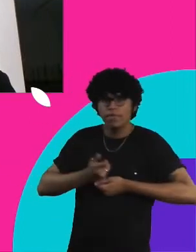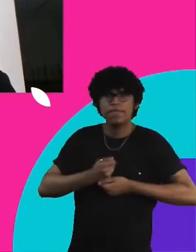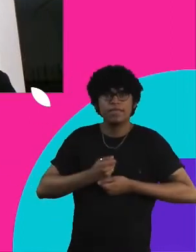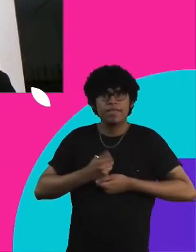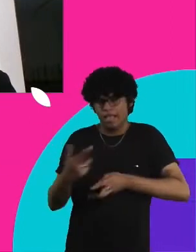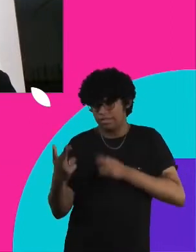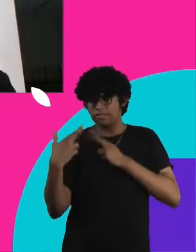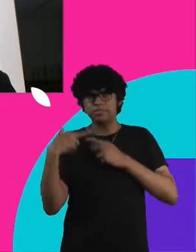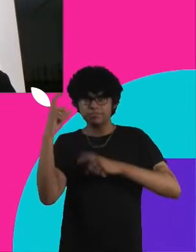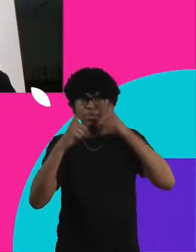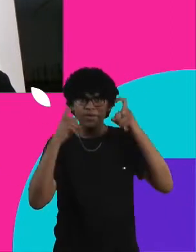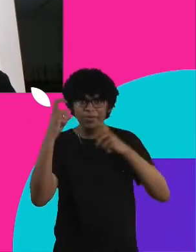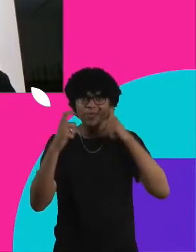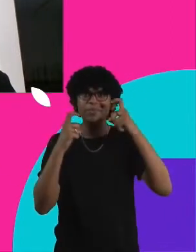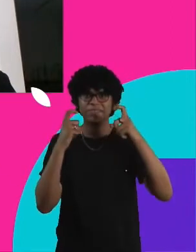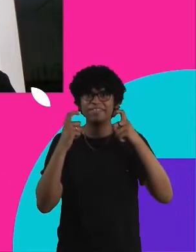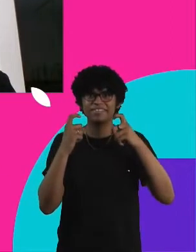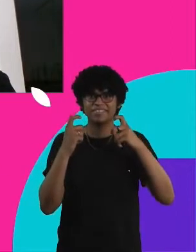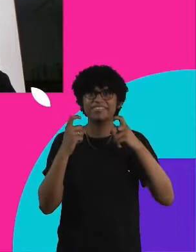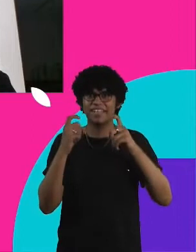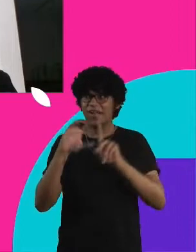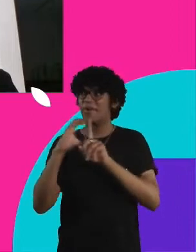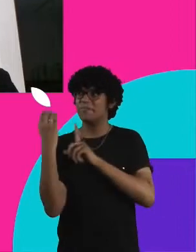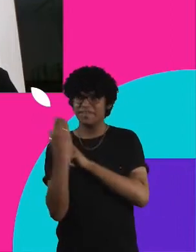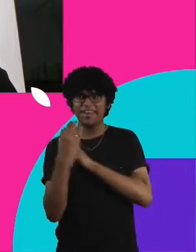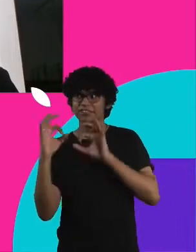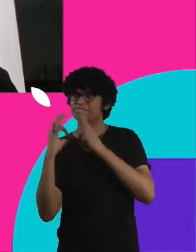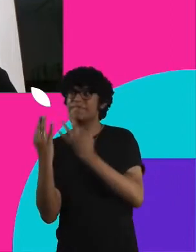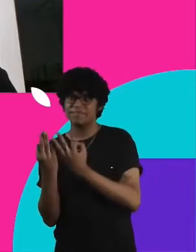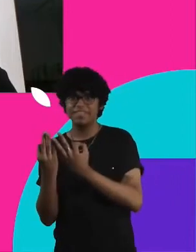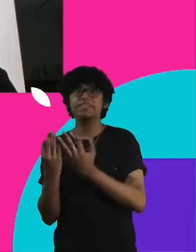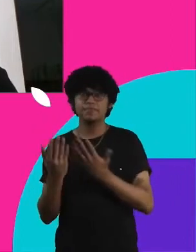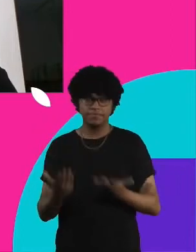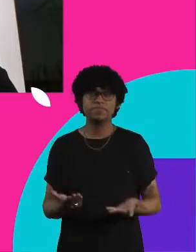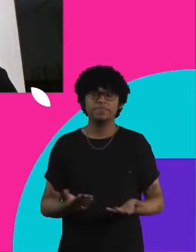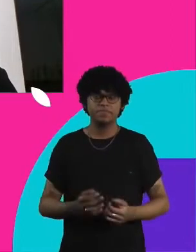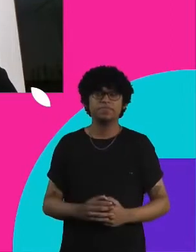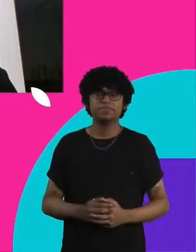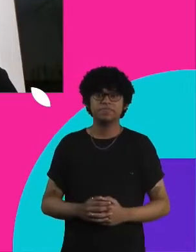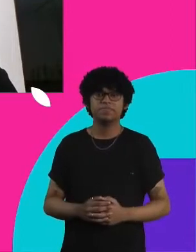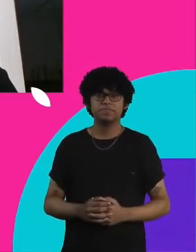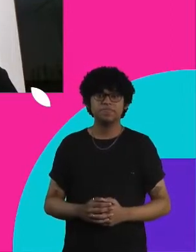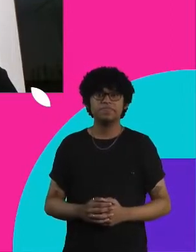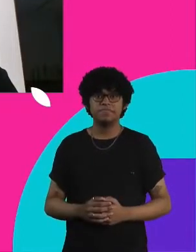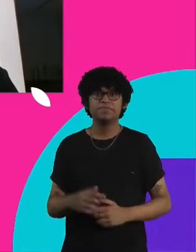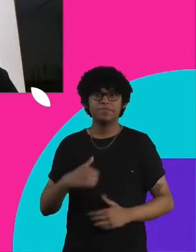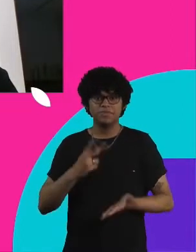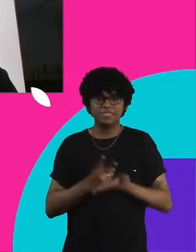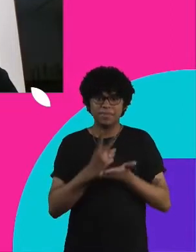a preocupação que o seu entorno é importante. E eu acho que mais do que sempre ter sido uma pessoa muito